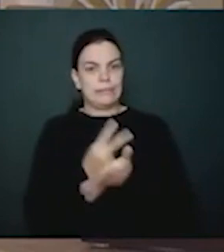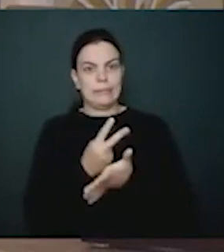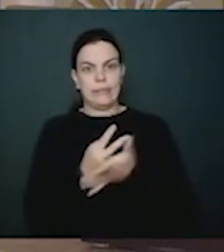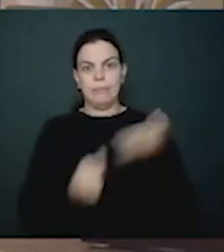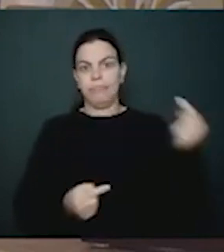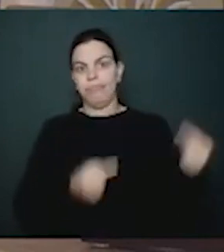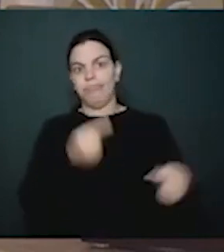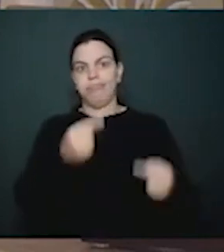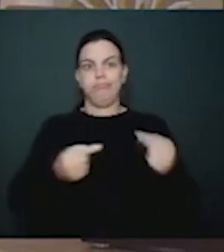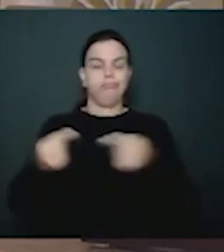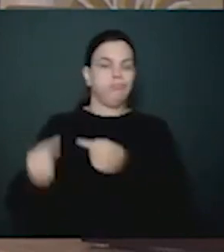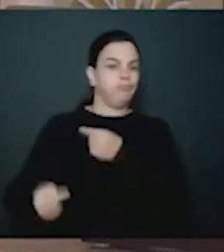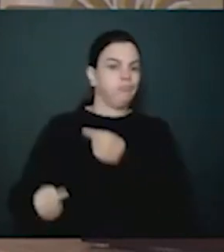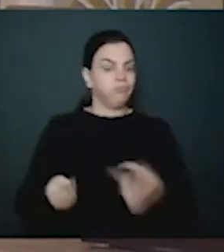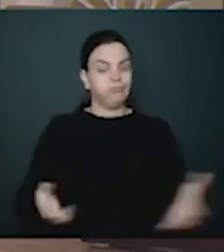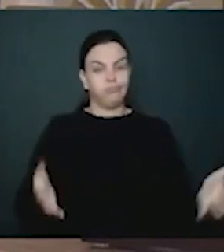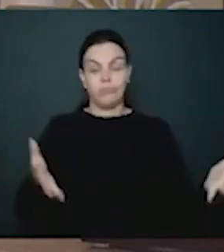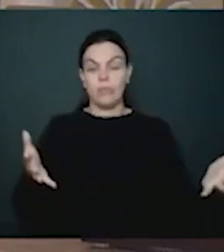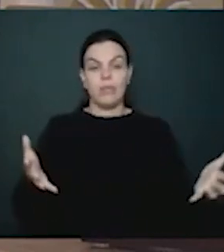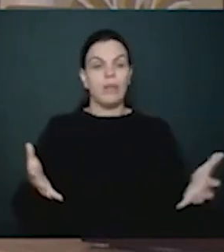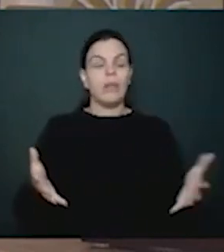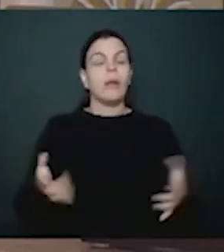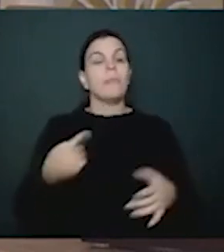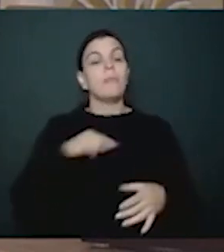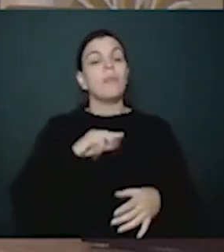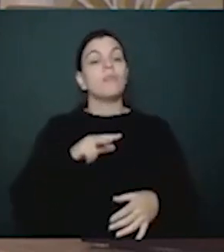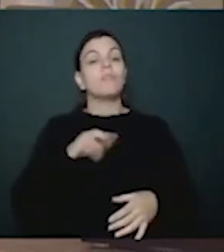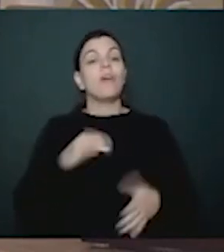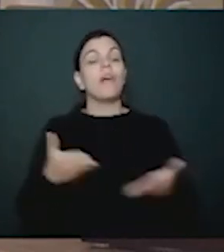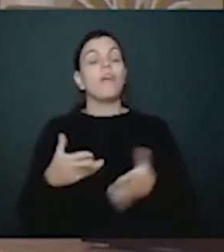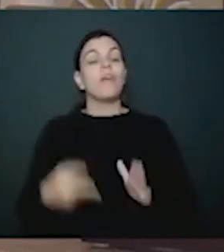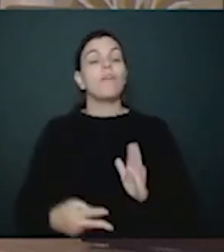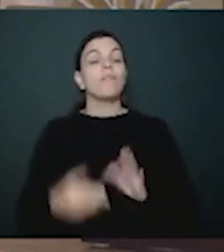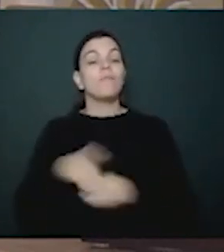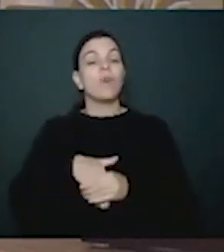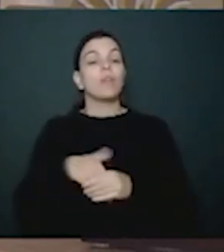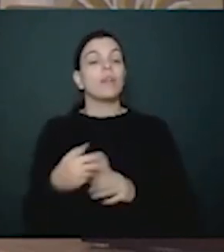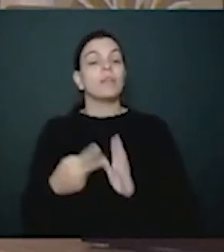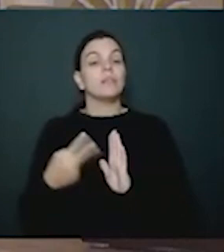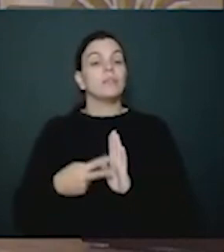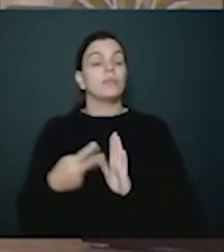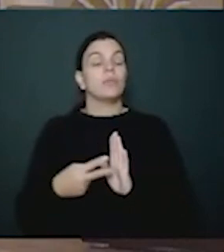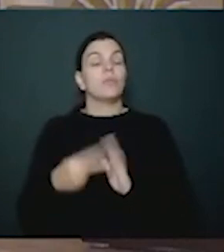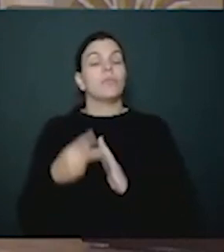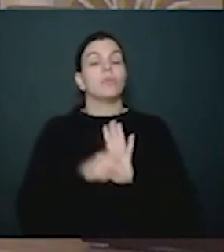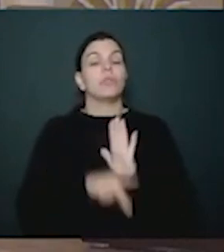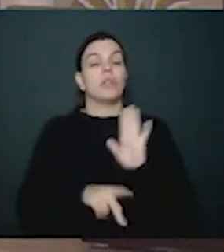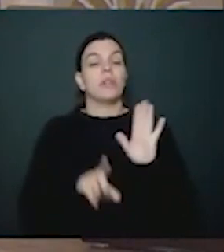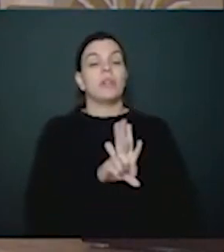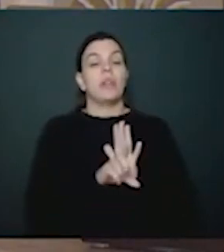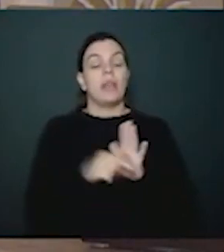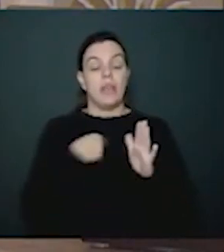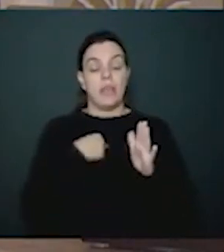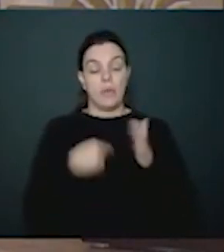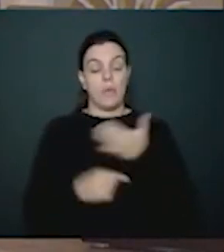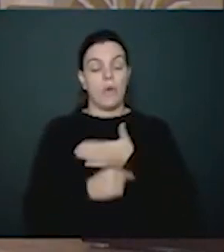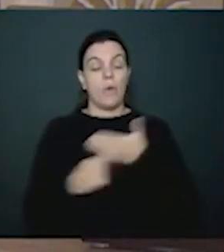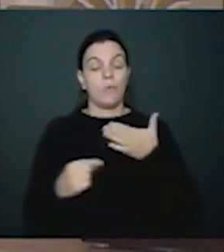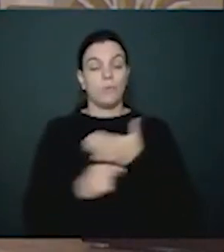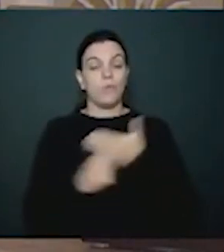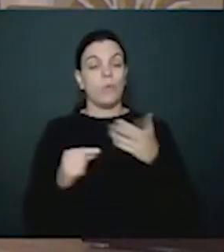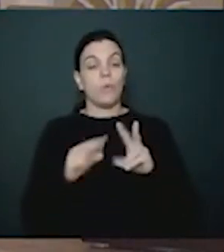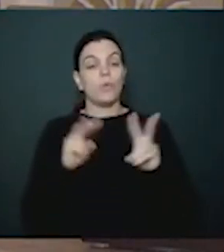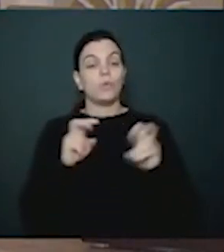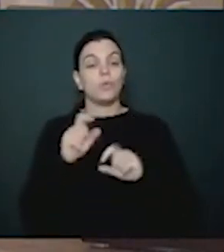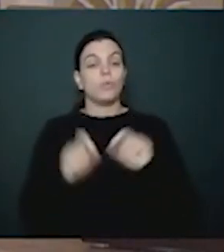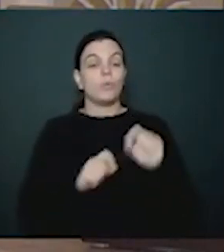Municipal para votarmos em segundo turno o projeto de lei de minha autoria, que dispõe sobre a instituição